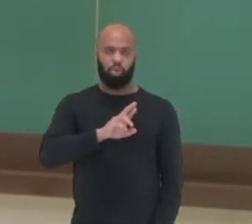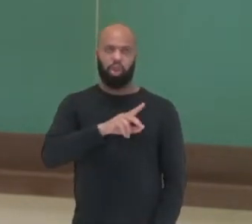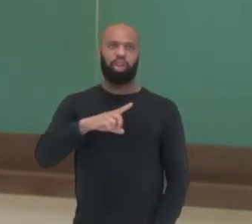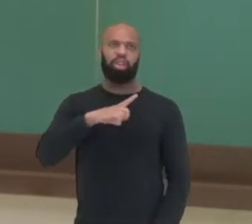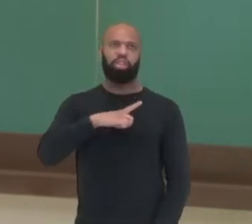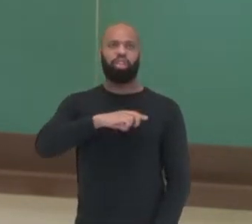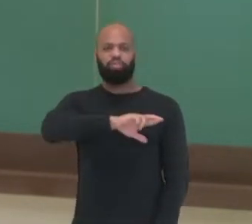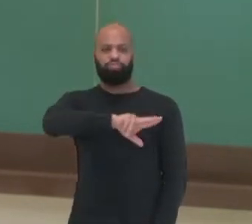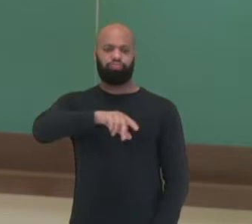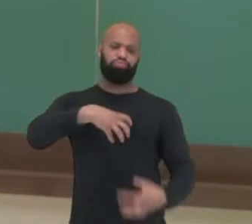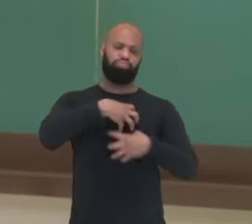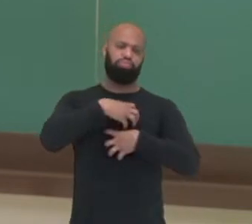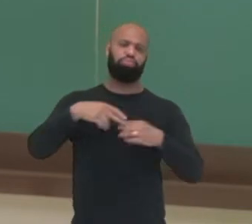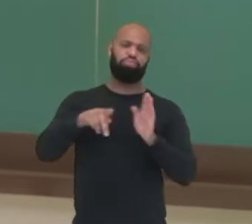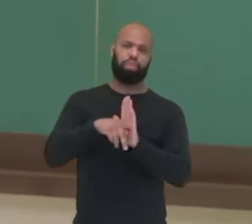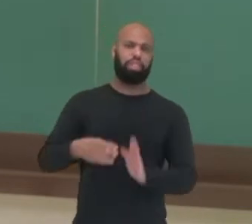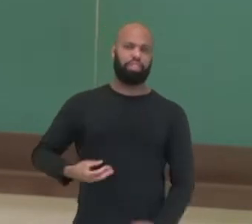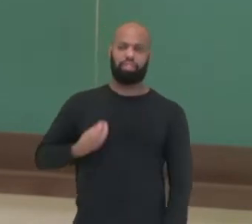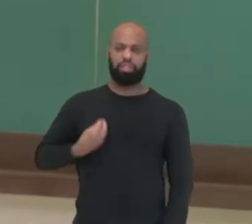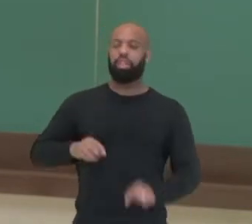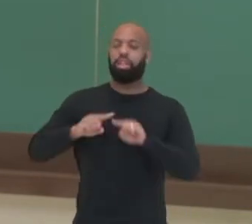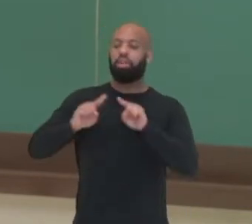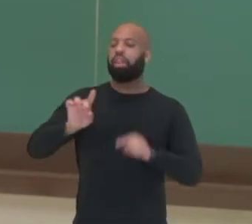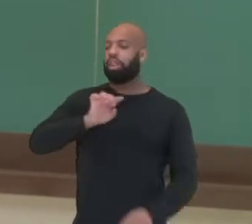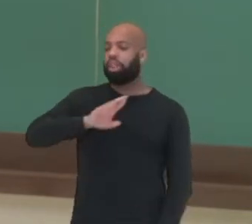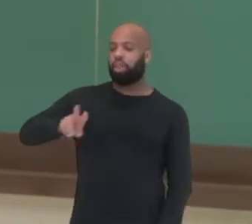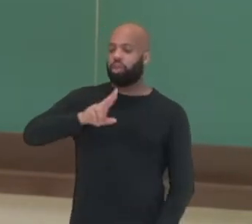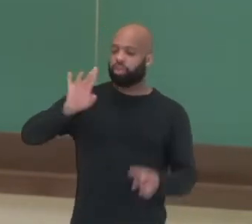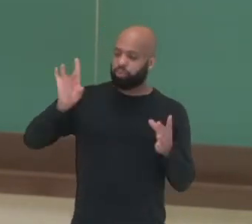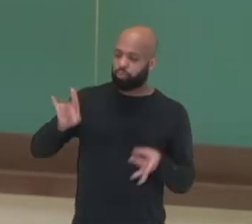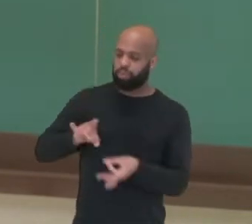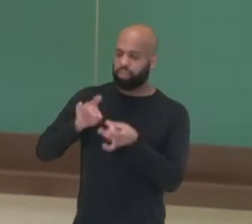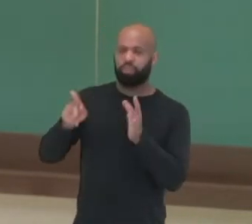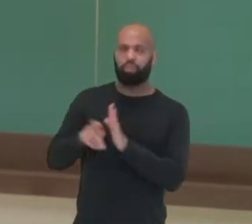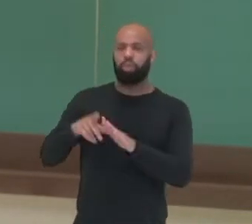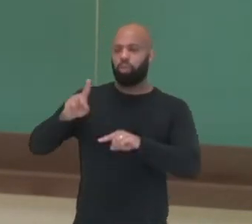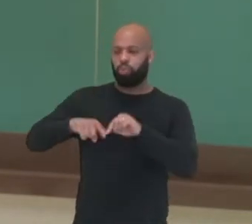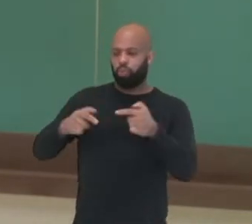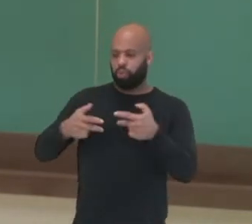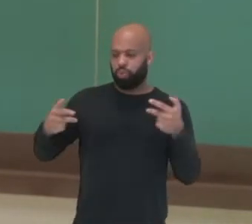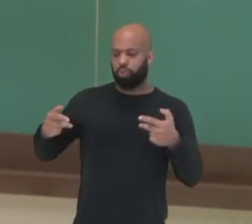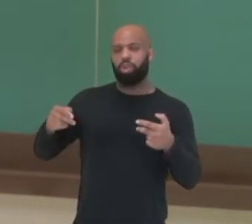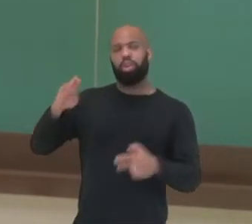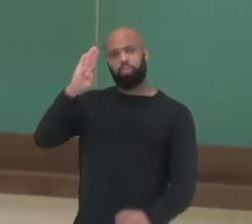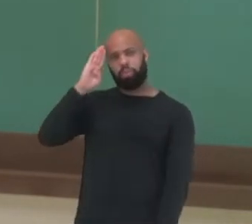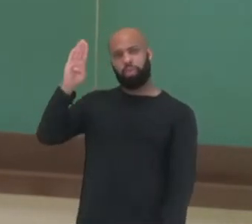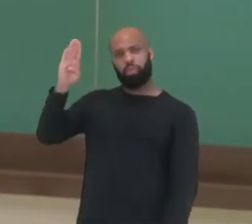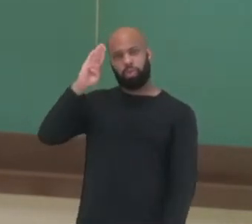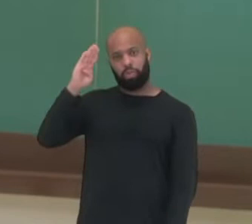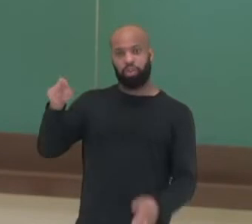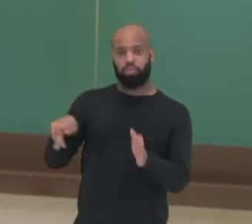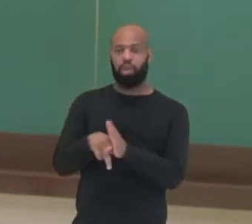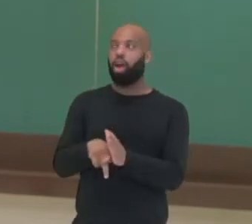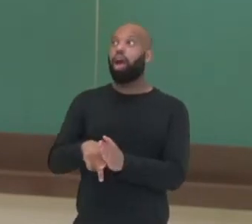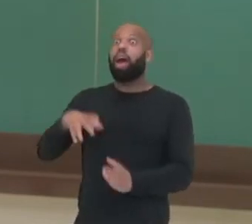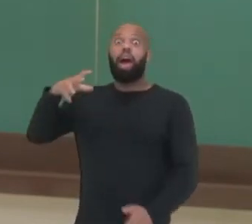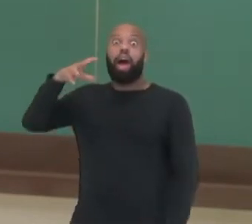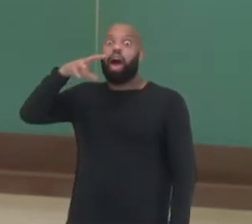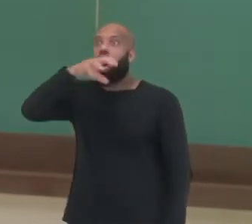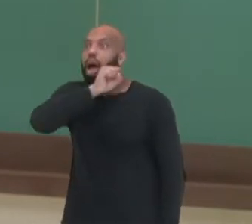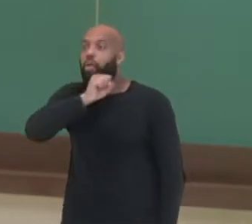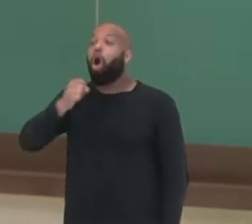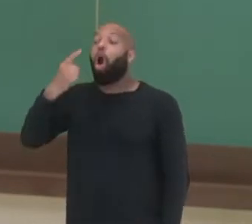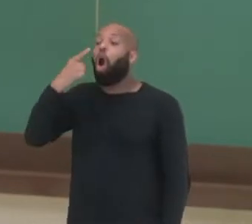N fatores. Mas não especificamente aquele produto. Principalmente quando a gente diz de produtos mágicos, né, que vão te emagrecer em